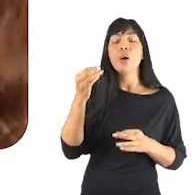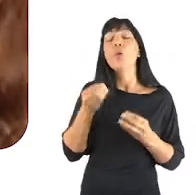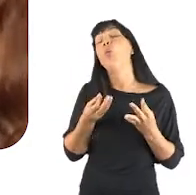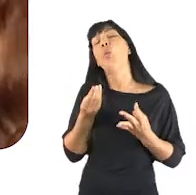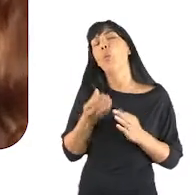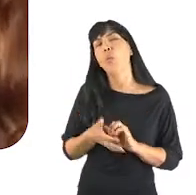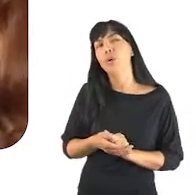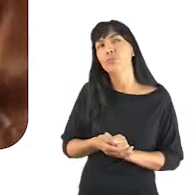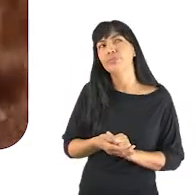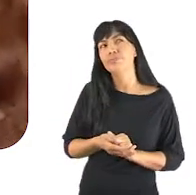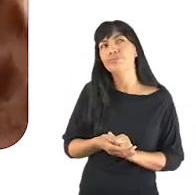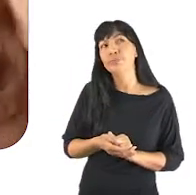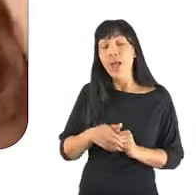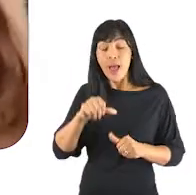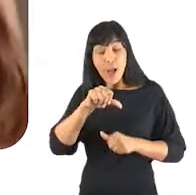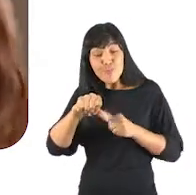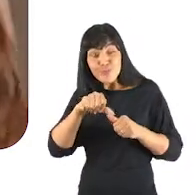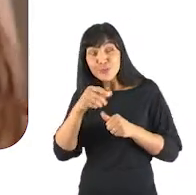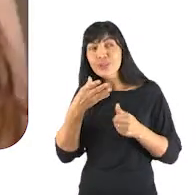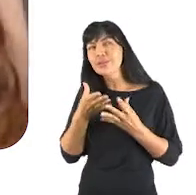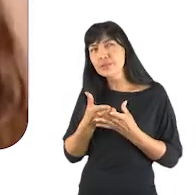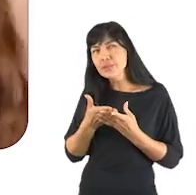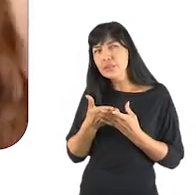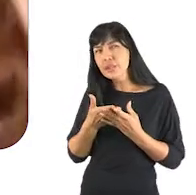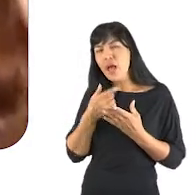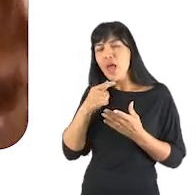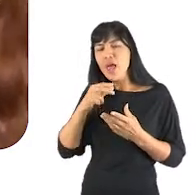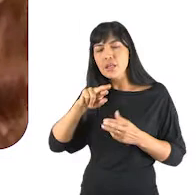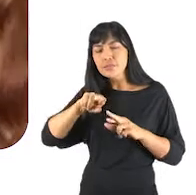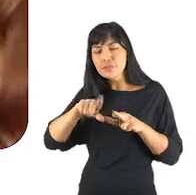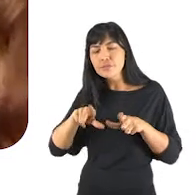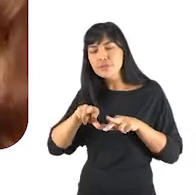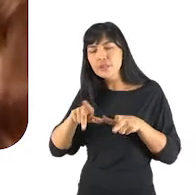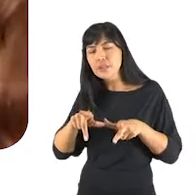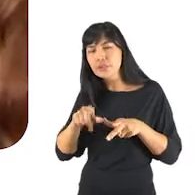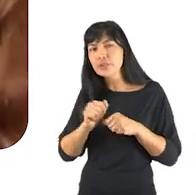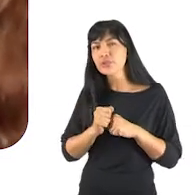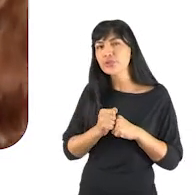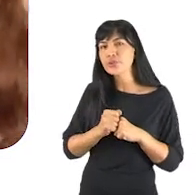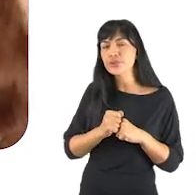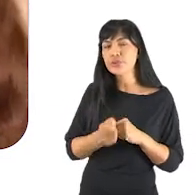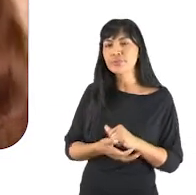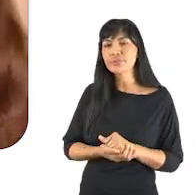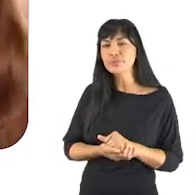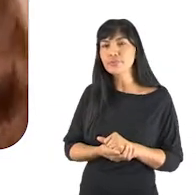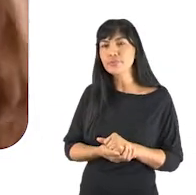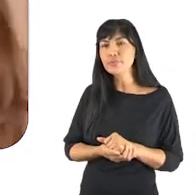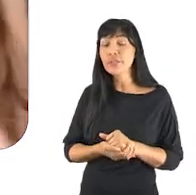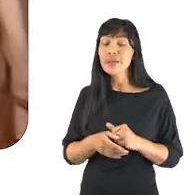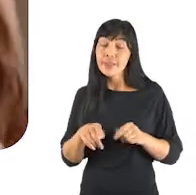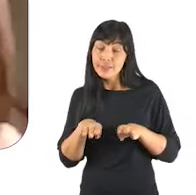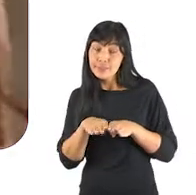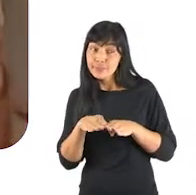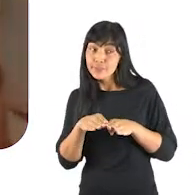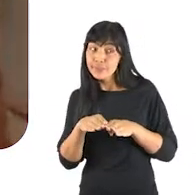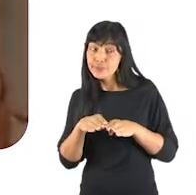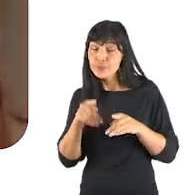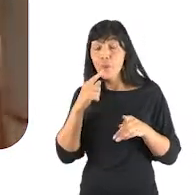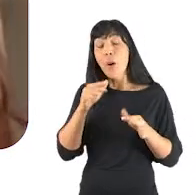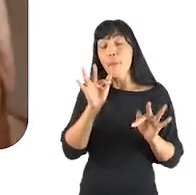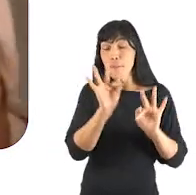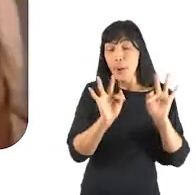organizações? O impacto, ele é de diferentes ordens, né, vamos dizer, tanto do ponto de